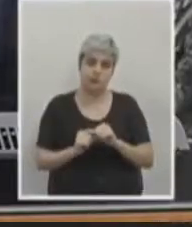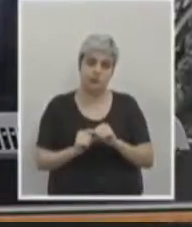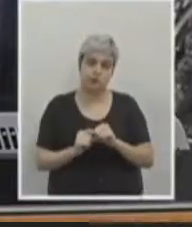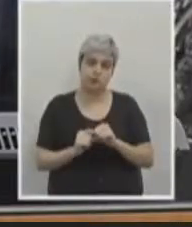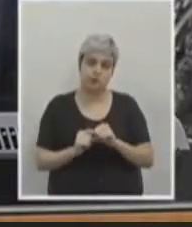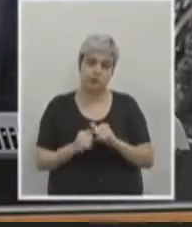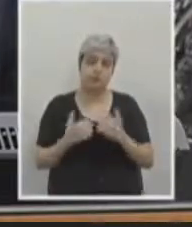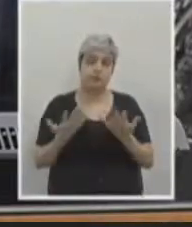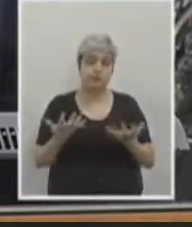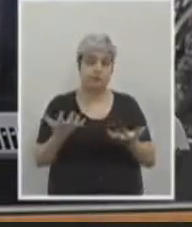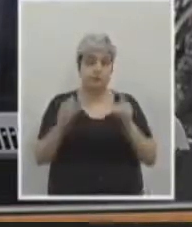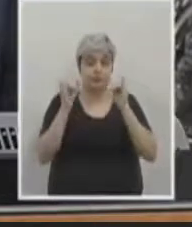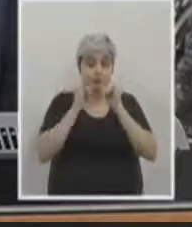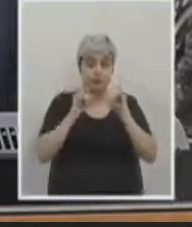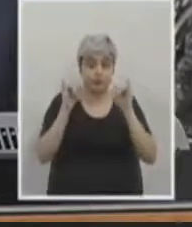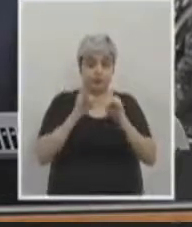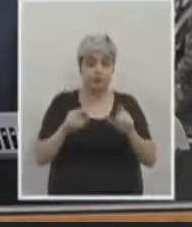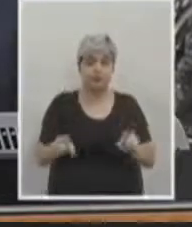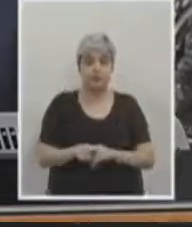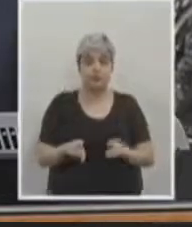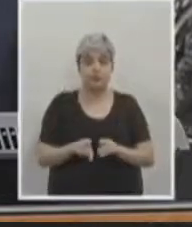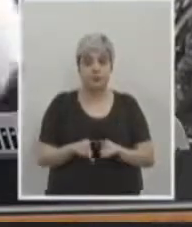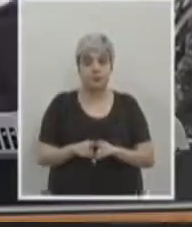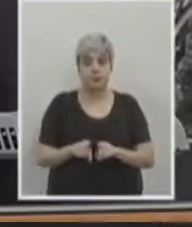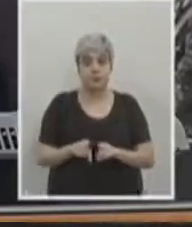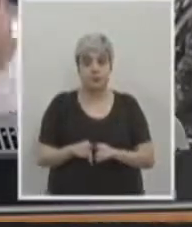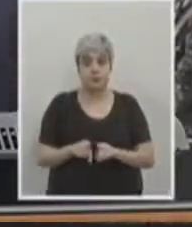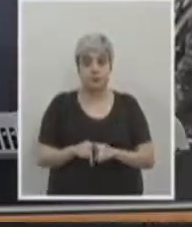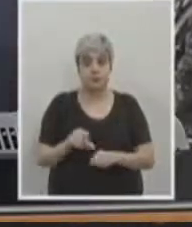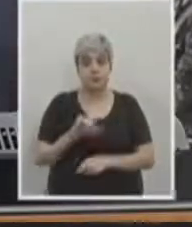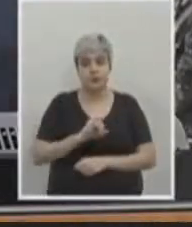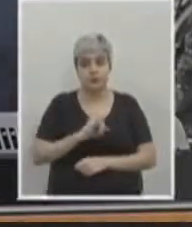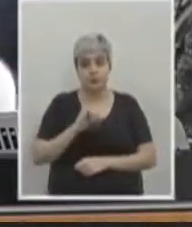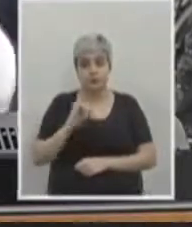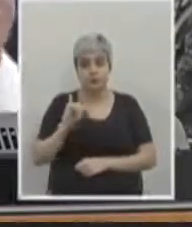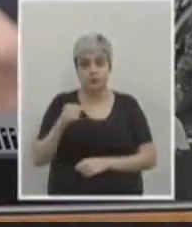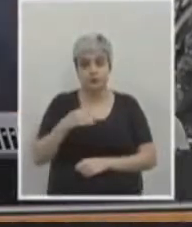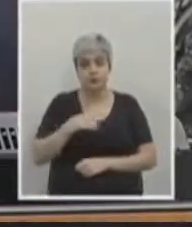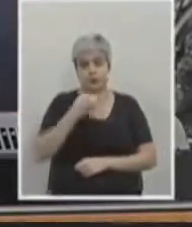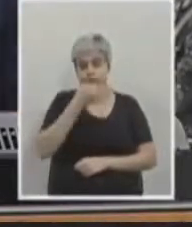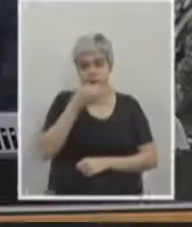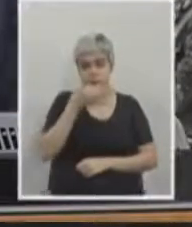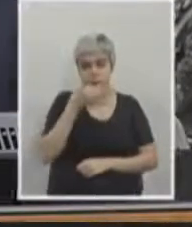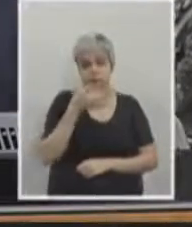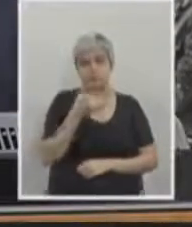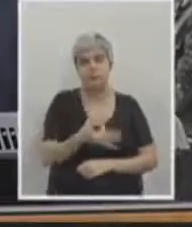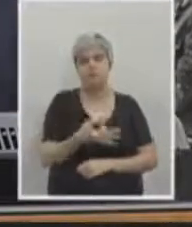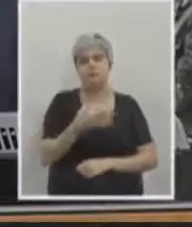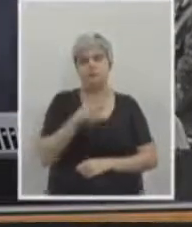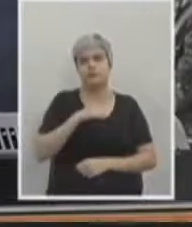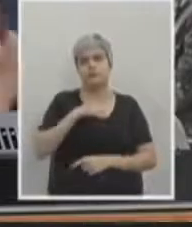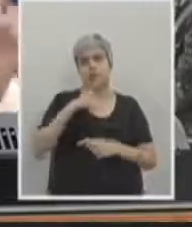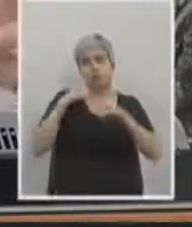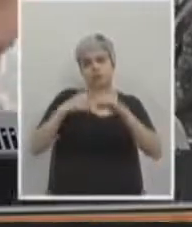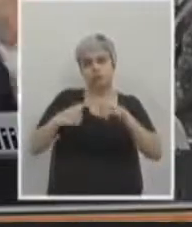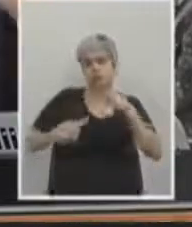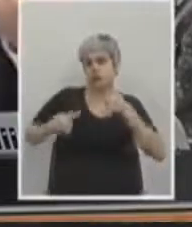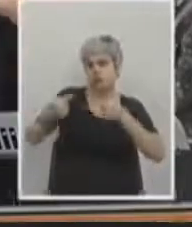Queria dizer também que, quando eu levantei essa discussão lá atrás, por